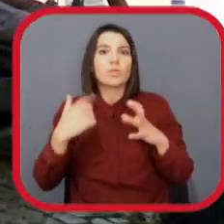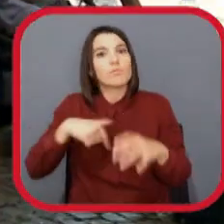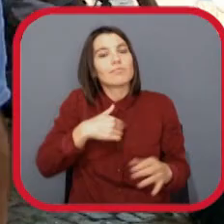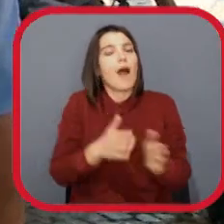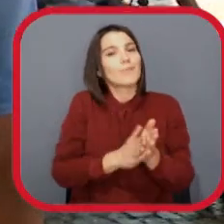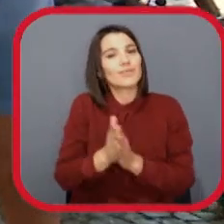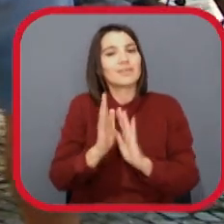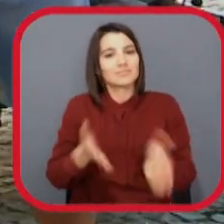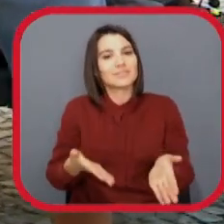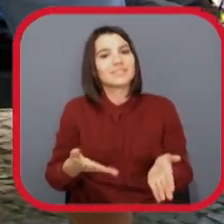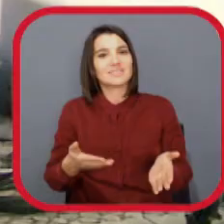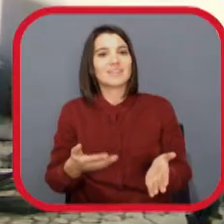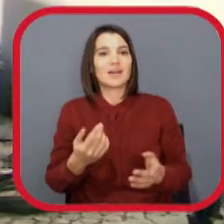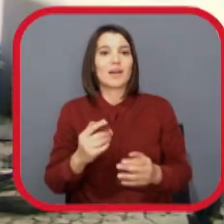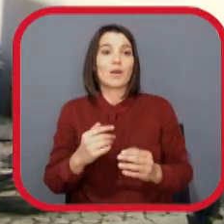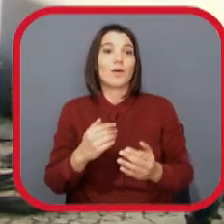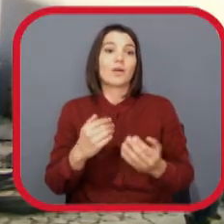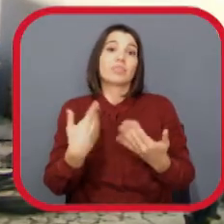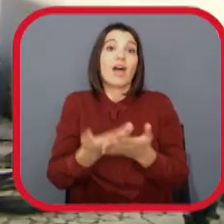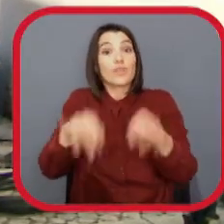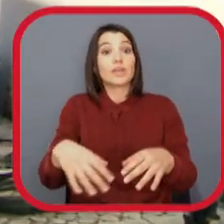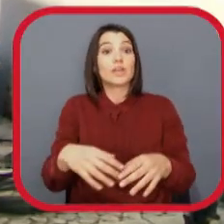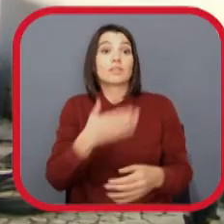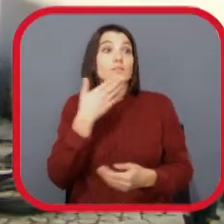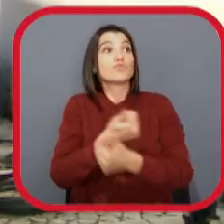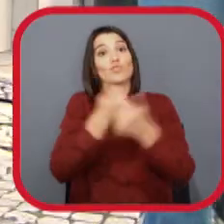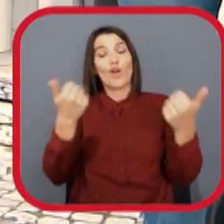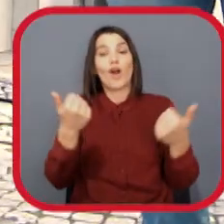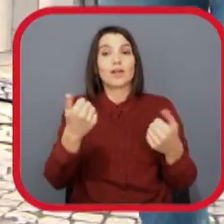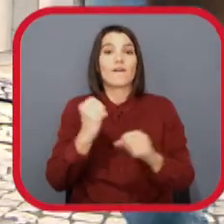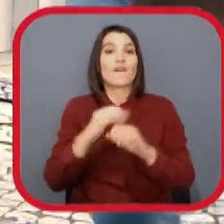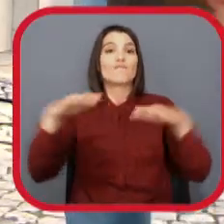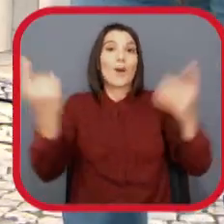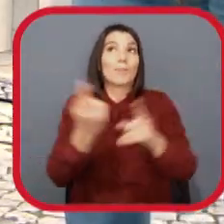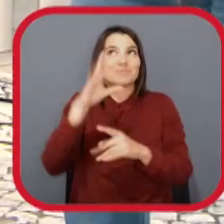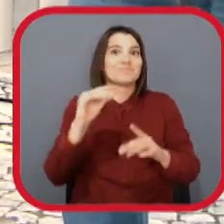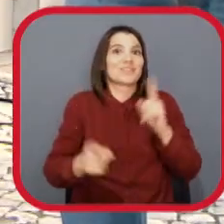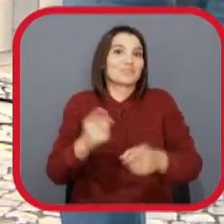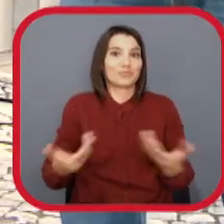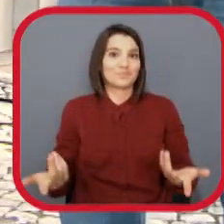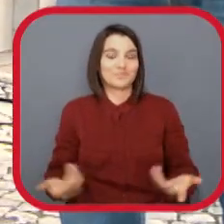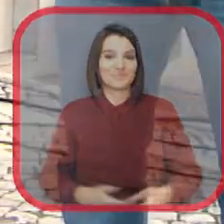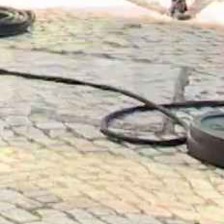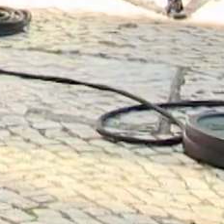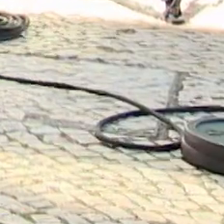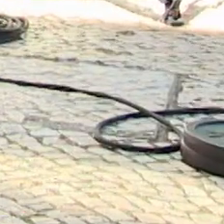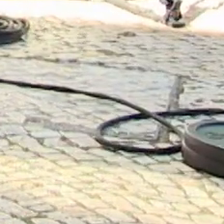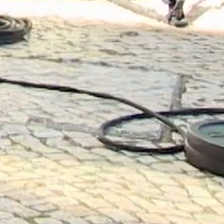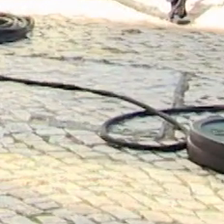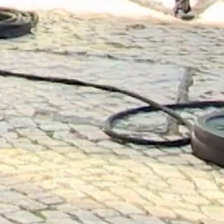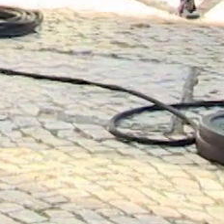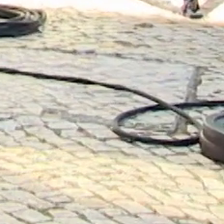barulho, ou seja o que for, mas acaba por ser bastante diferente do funcionamento em exteriores, porque nós não sabemos o que é que vamos encontrar.